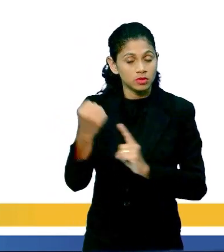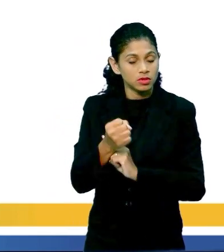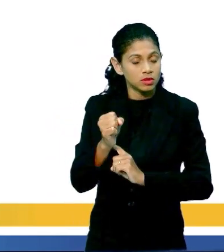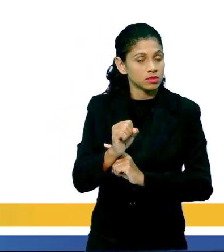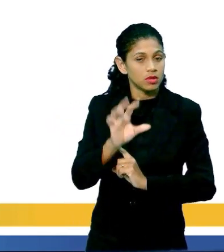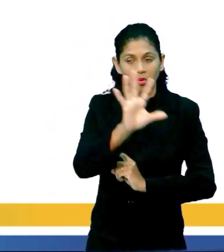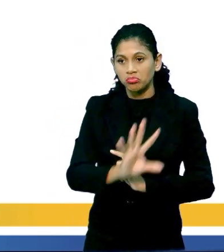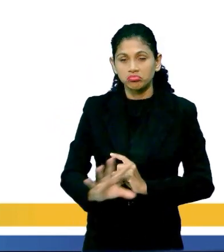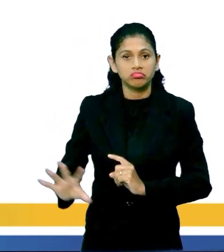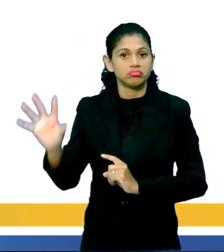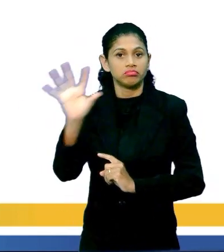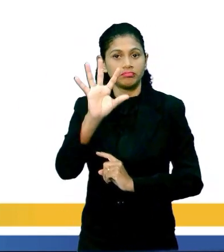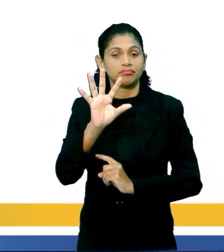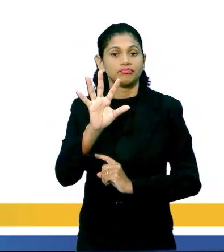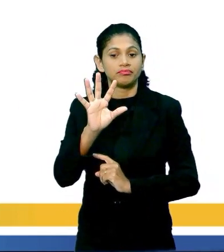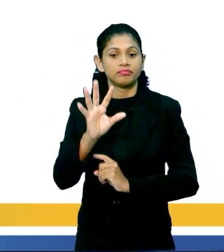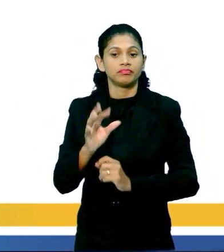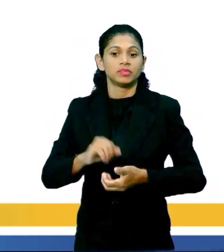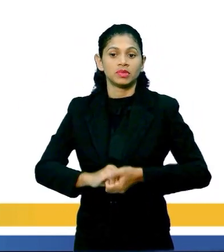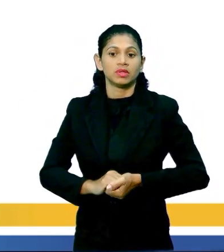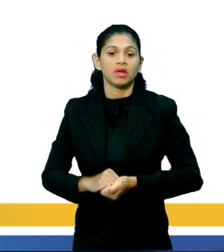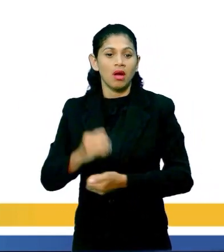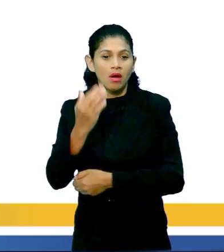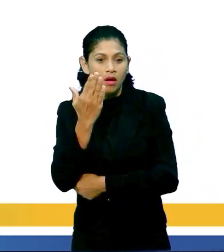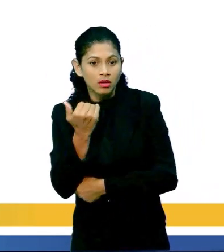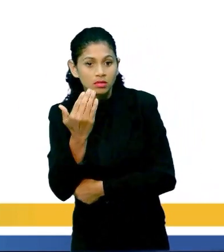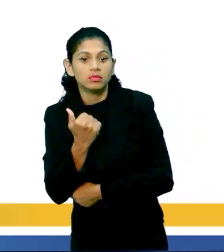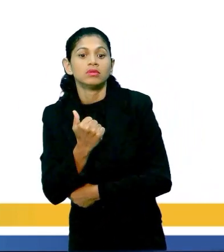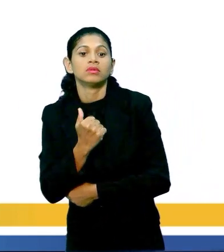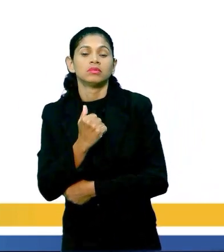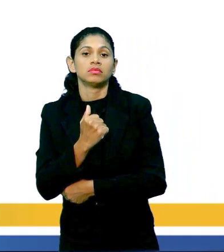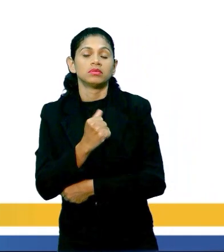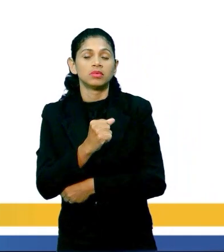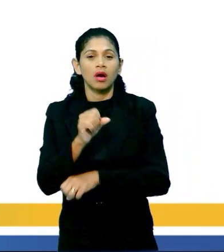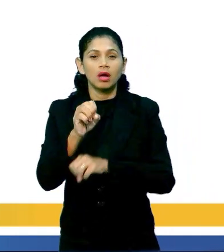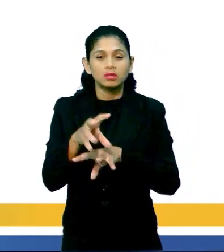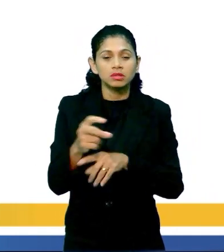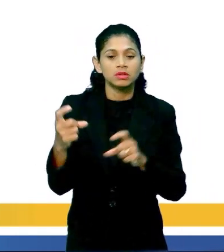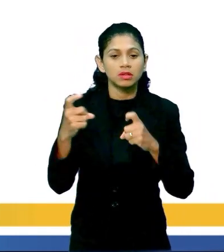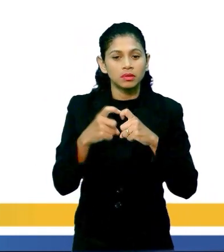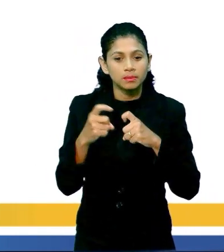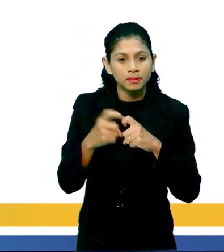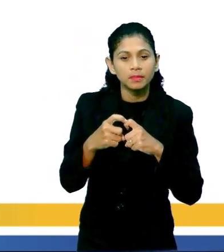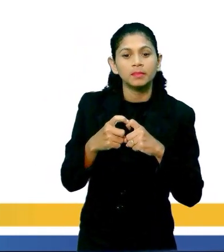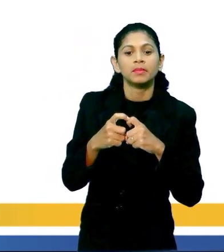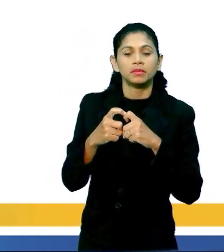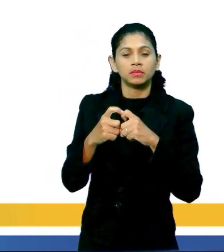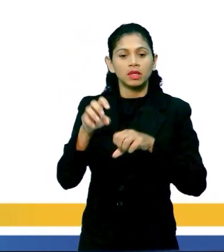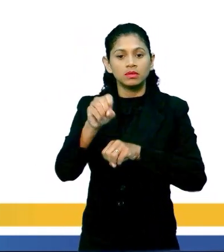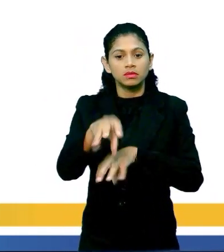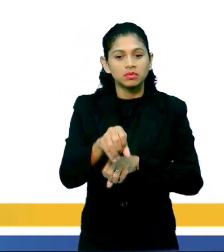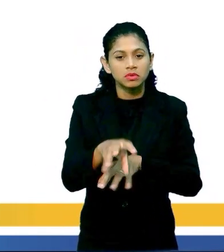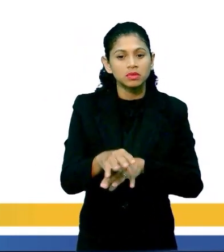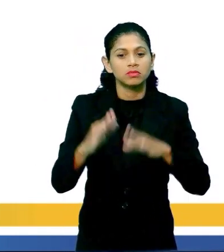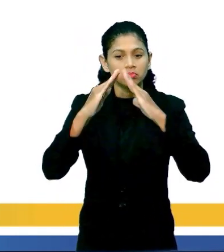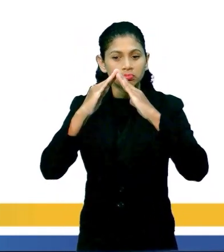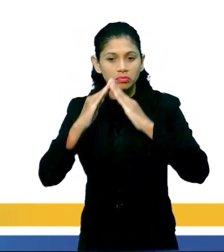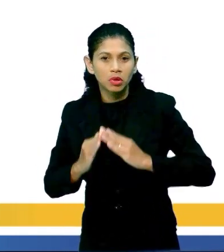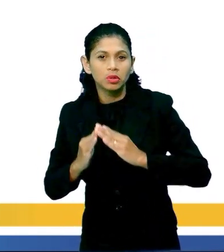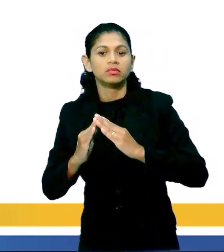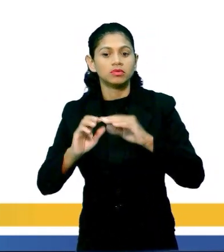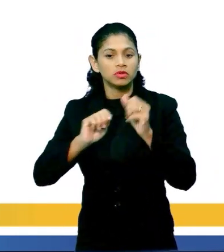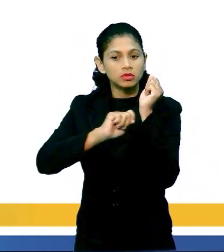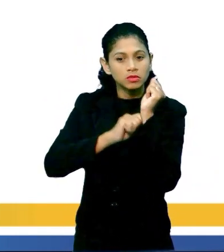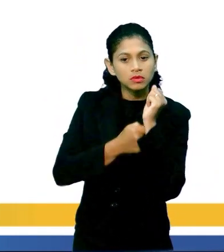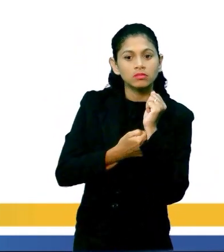como nutrição, assistência médica, educação, segurança, moradia e